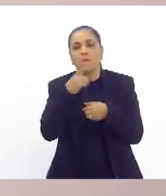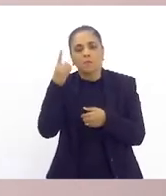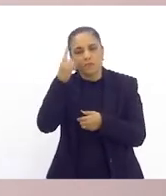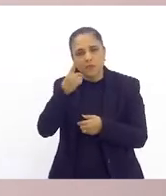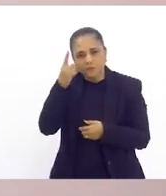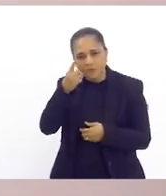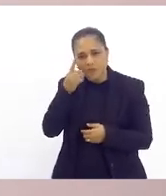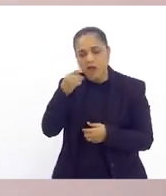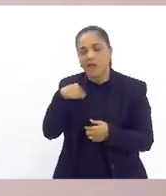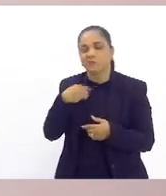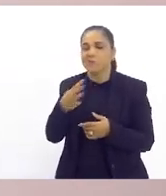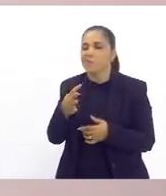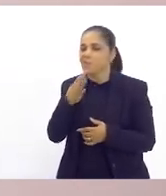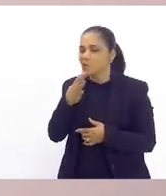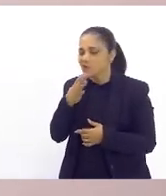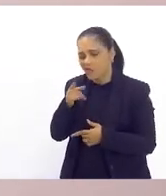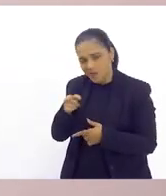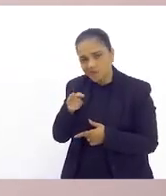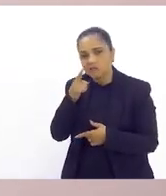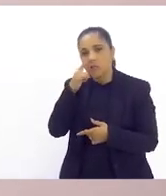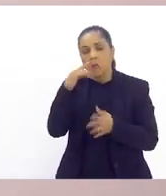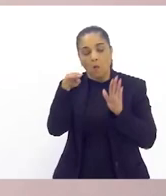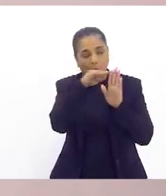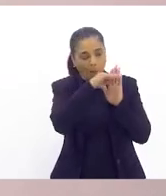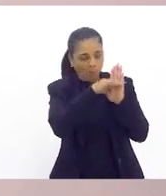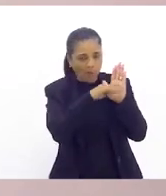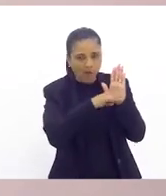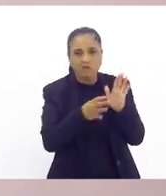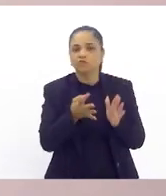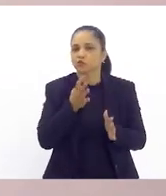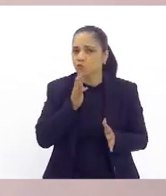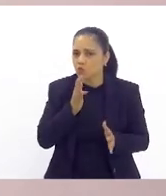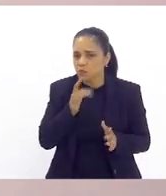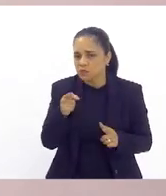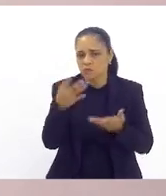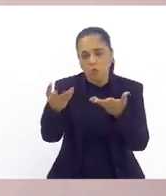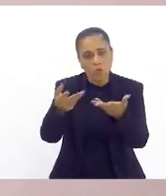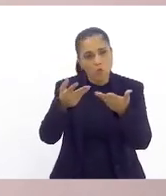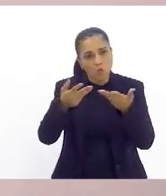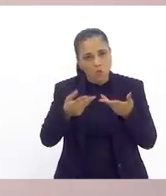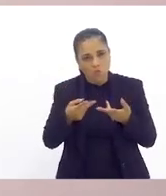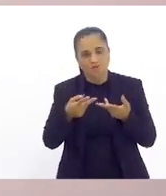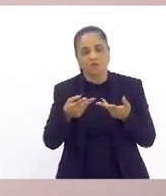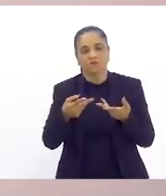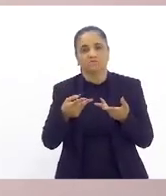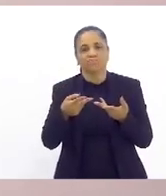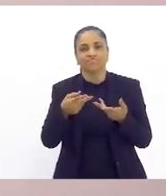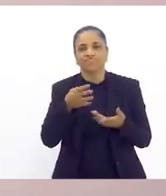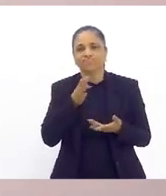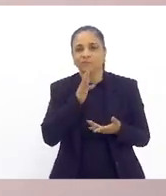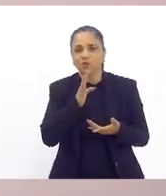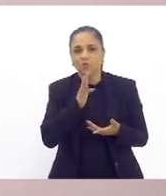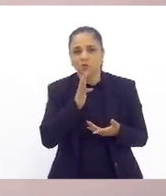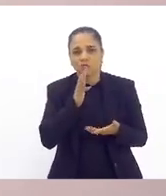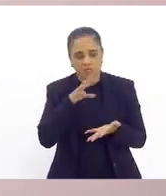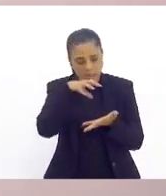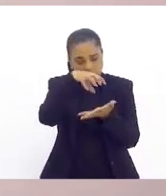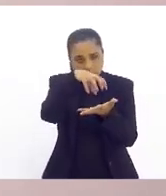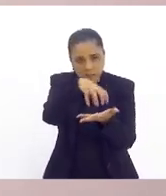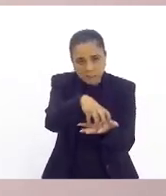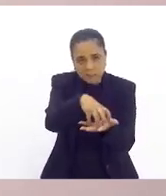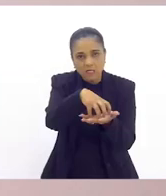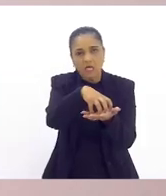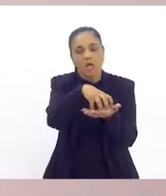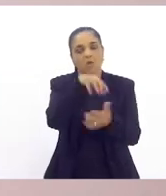da pleno conhecimento a esse plano inclusive convidando vocês a conhecerem a nossa central de operações